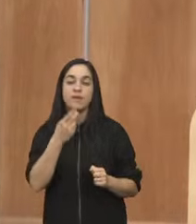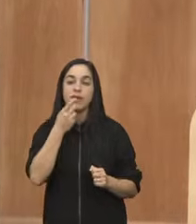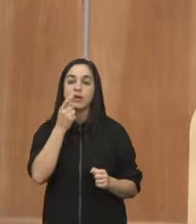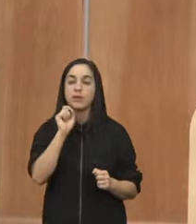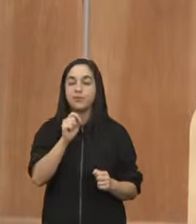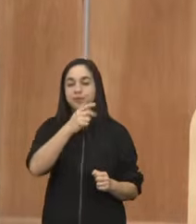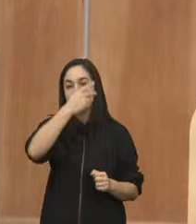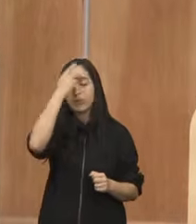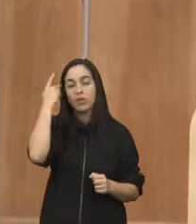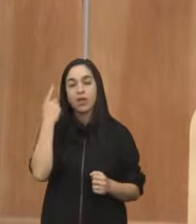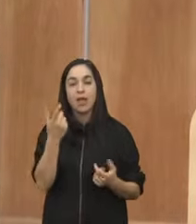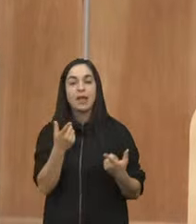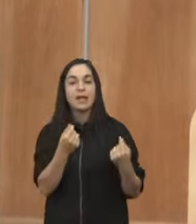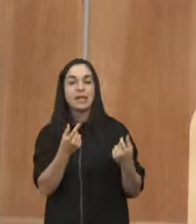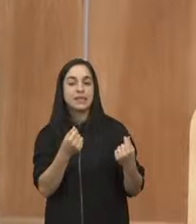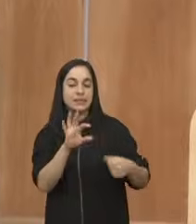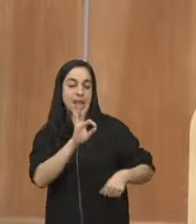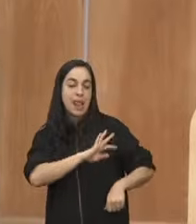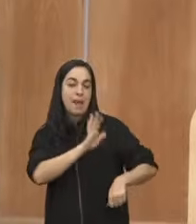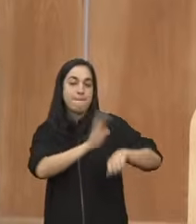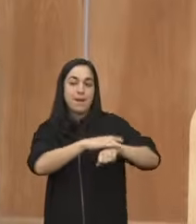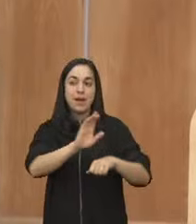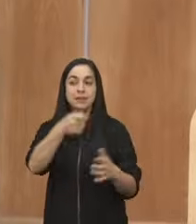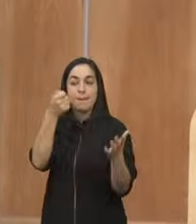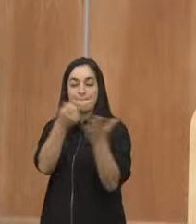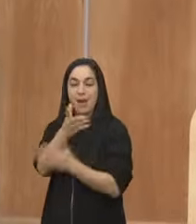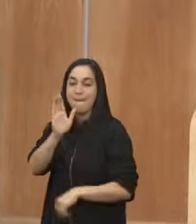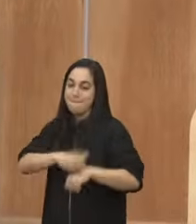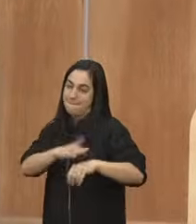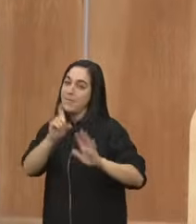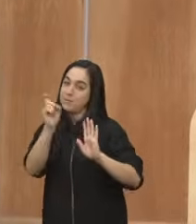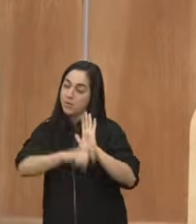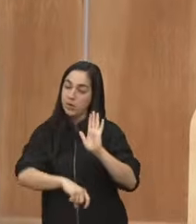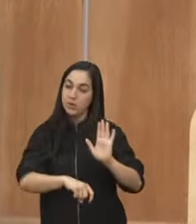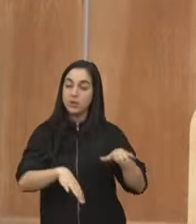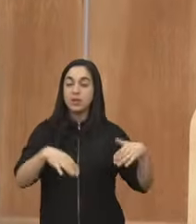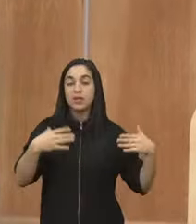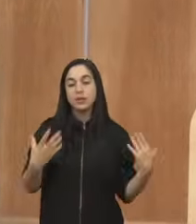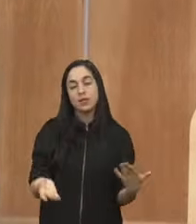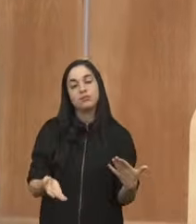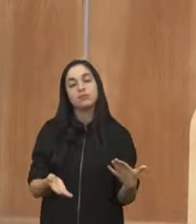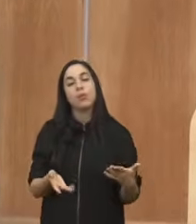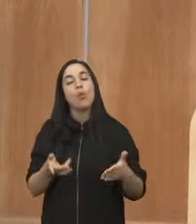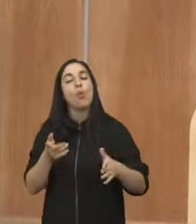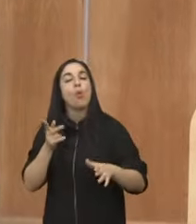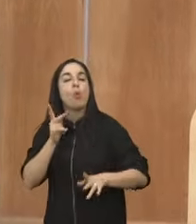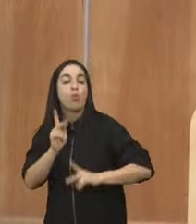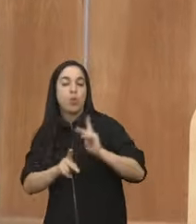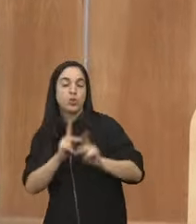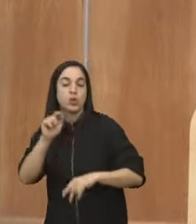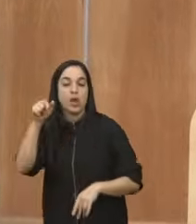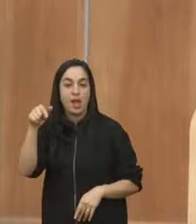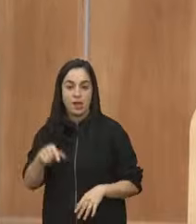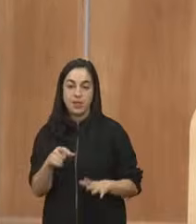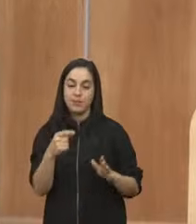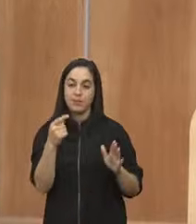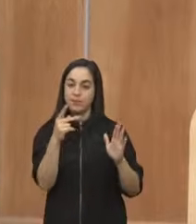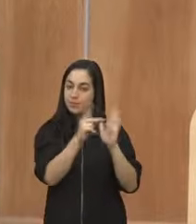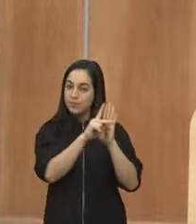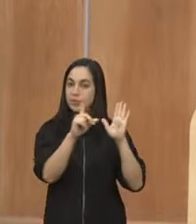ganha mais paga mais? Então as pessoas que serão atingidas aqui com esse